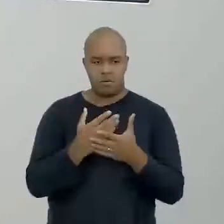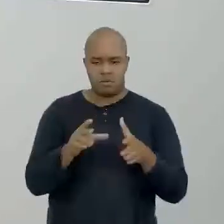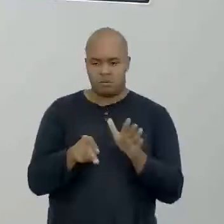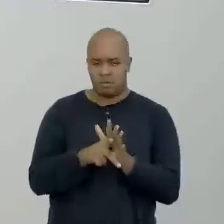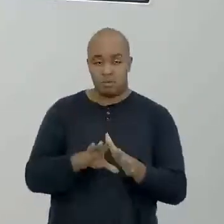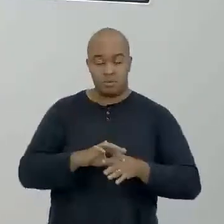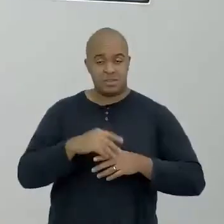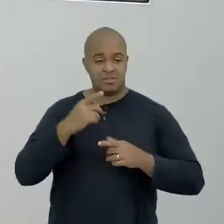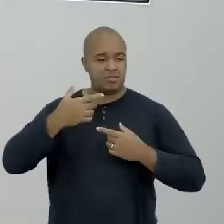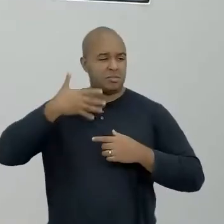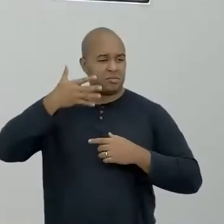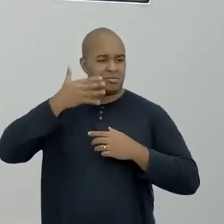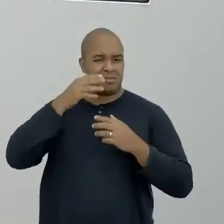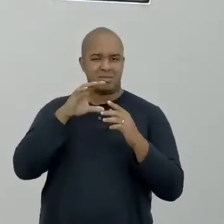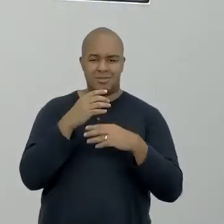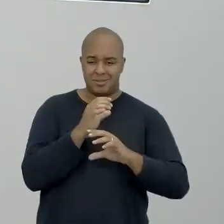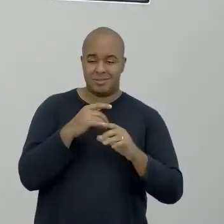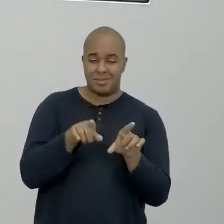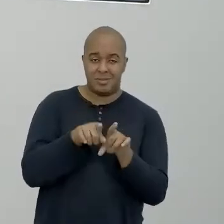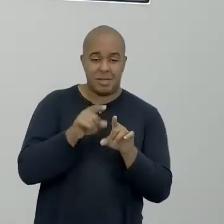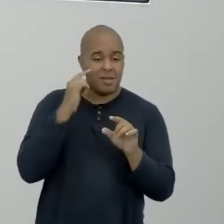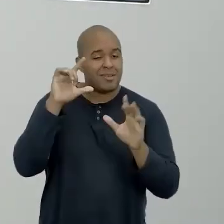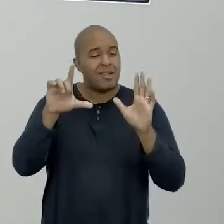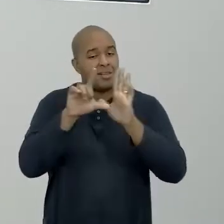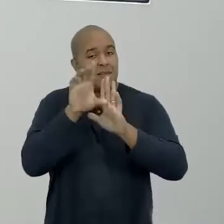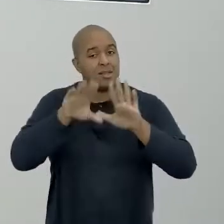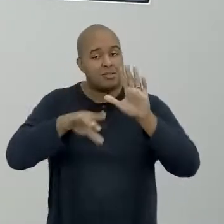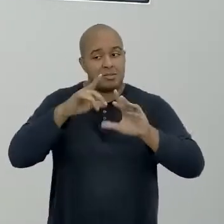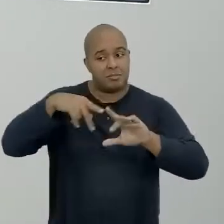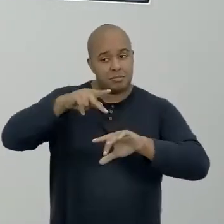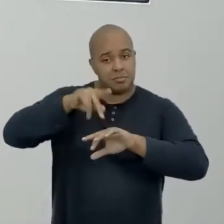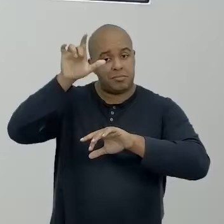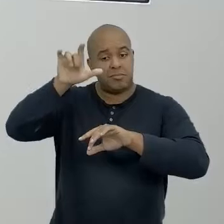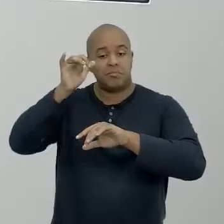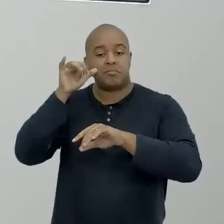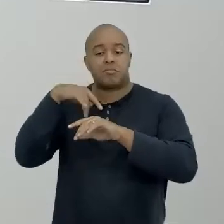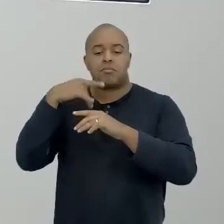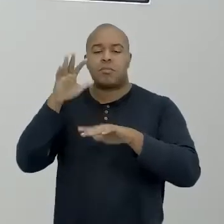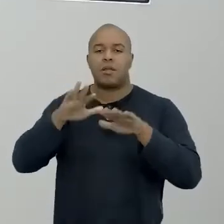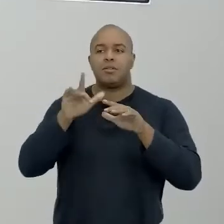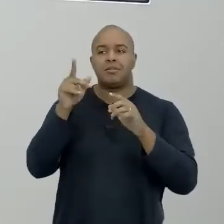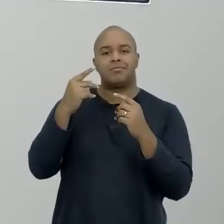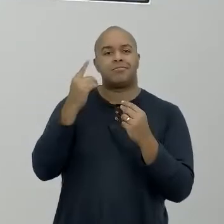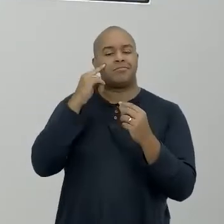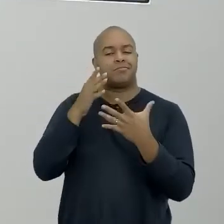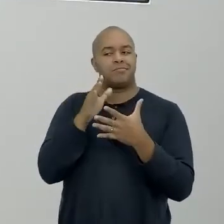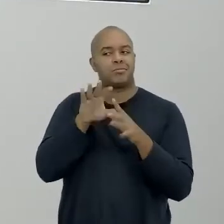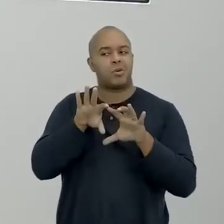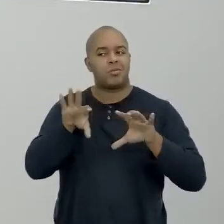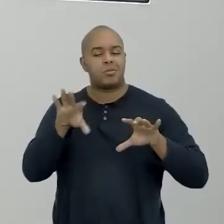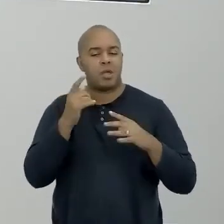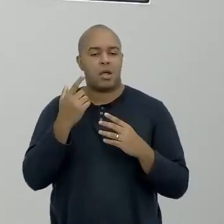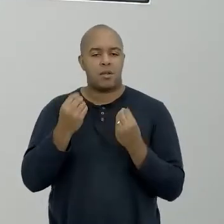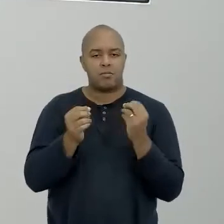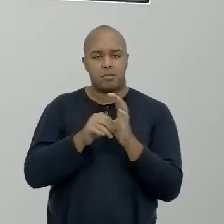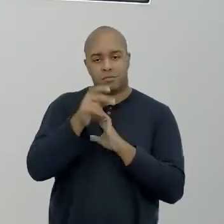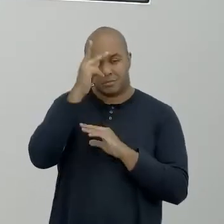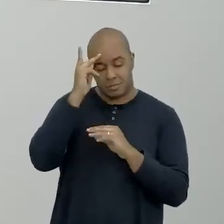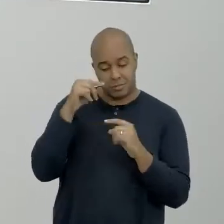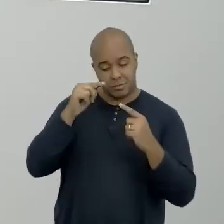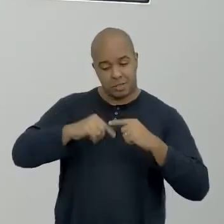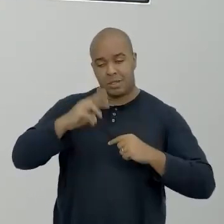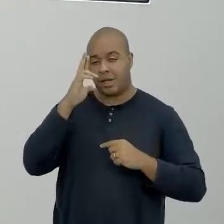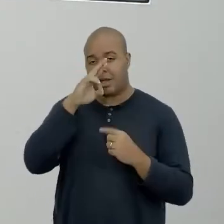nesses discursos científicos e mesmo na lei também. As leis do país elas dividiam as pessoas